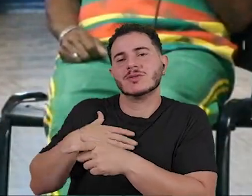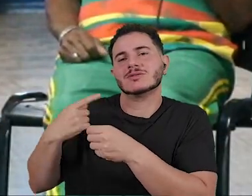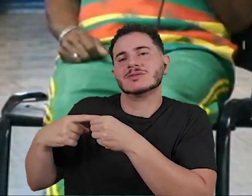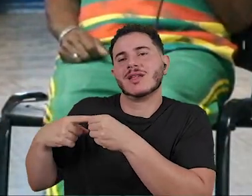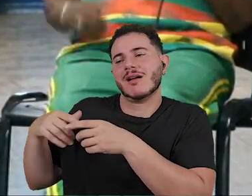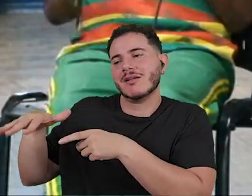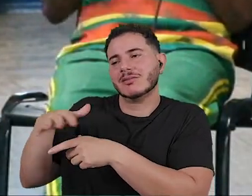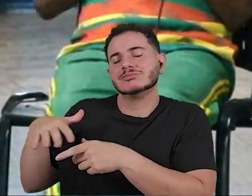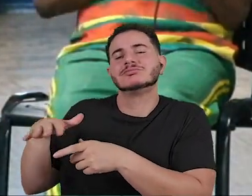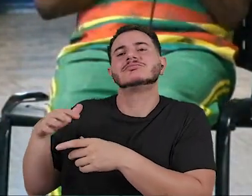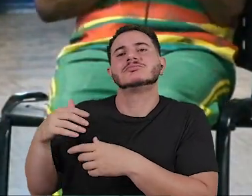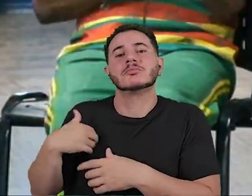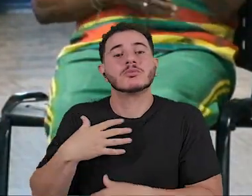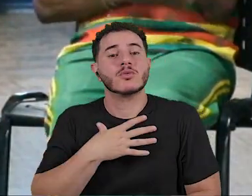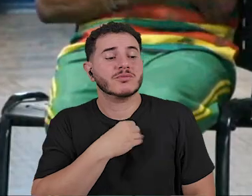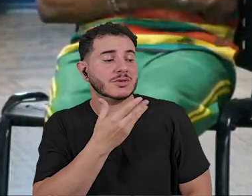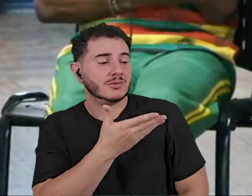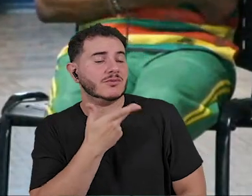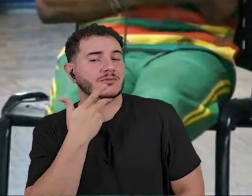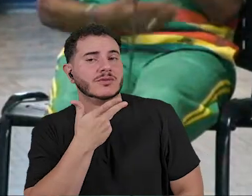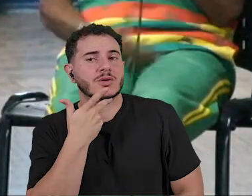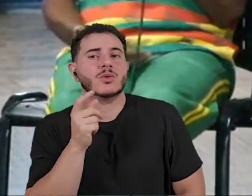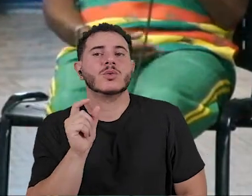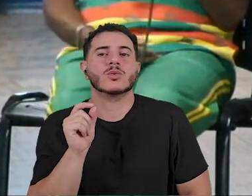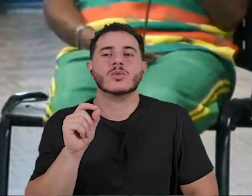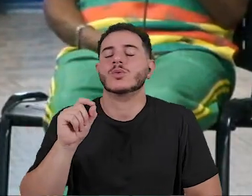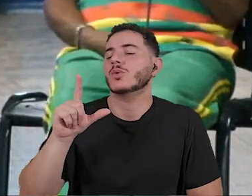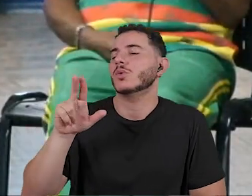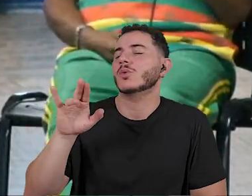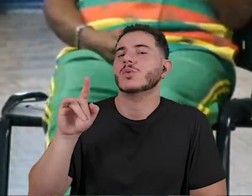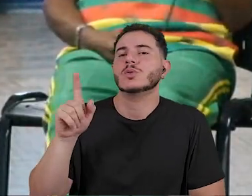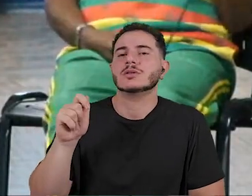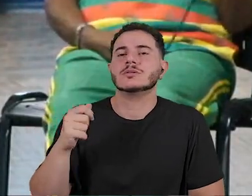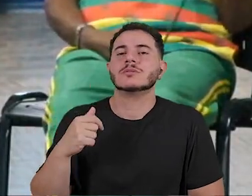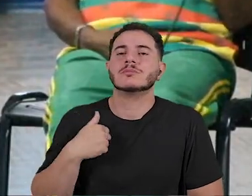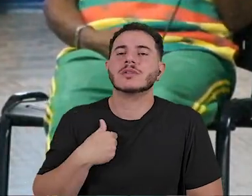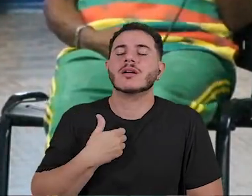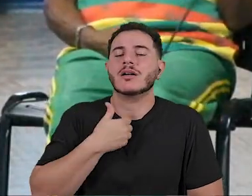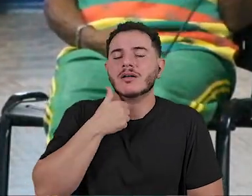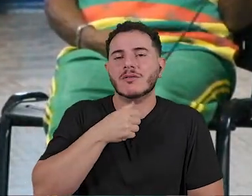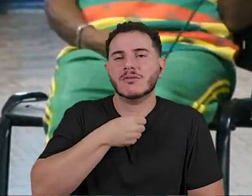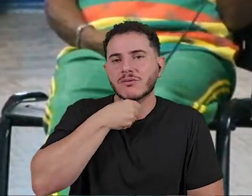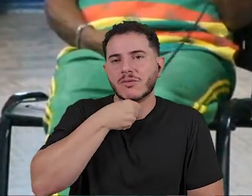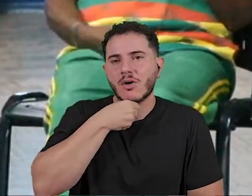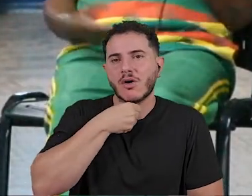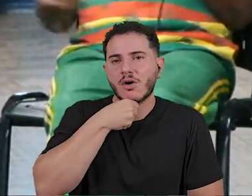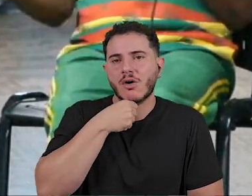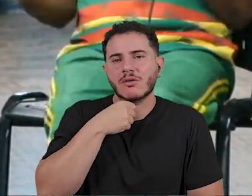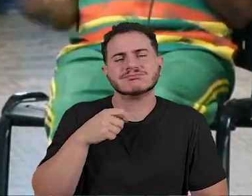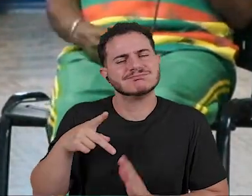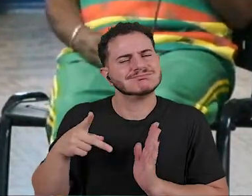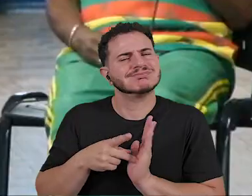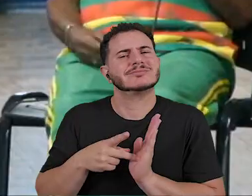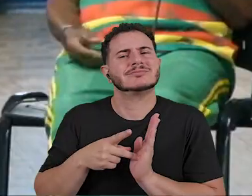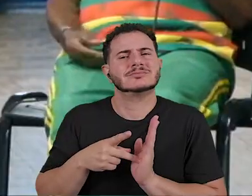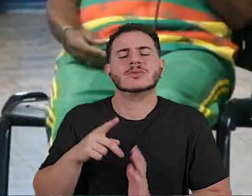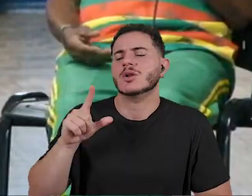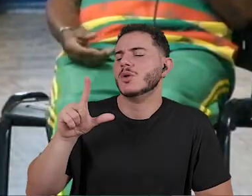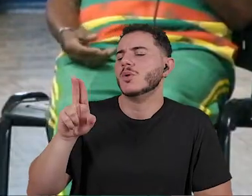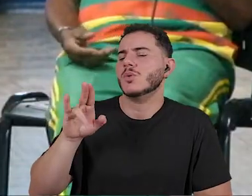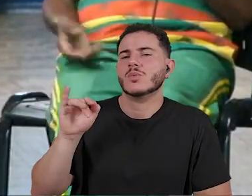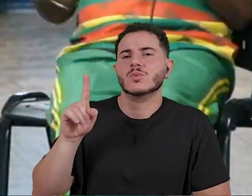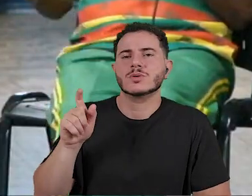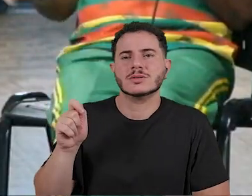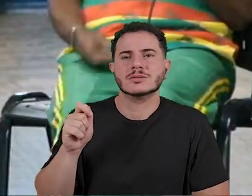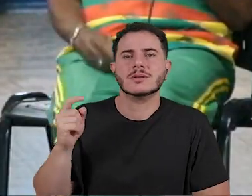minha avó carnal, a minha avó mesmo, legítima, é a Luísa, é a primeira boneca. E a segunda, que é a Jacira,